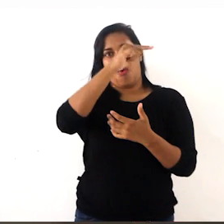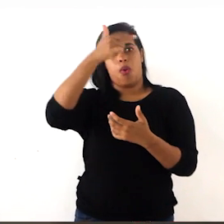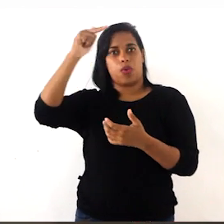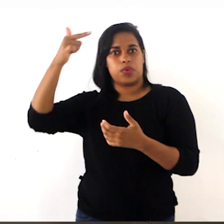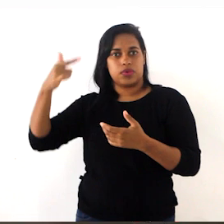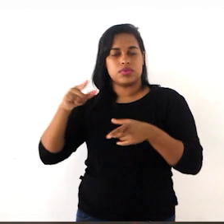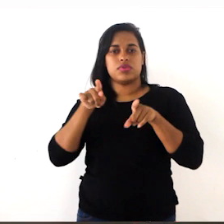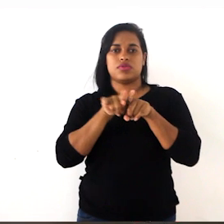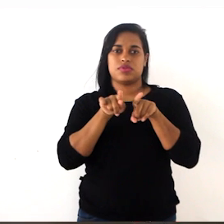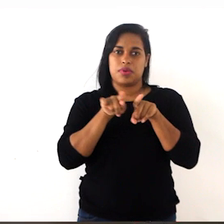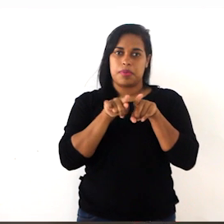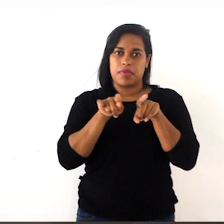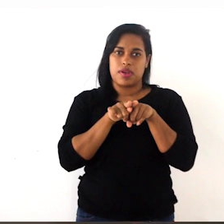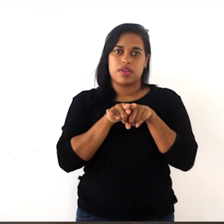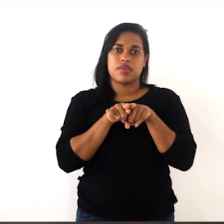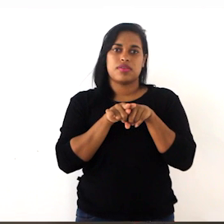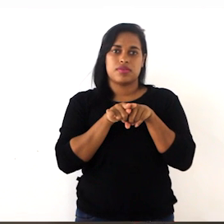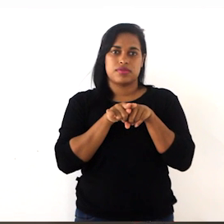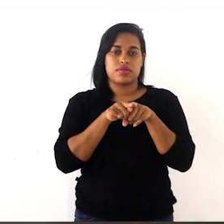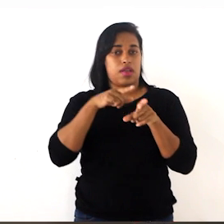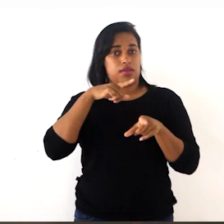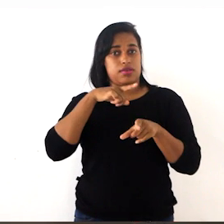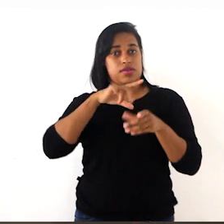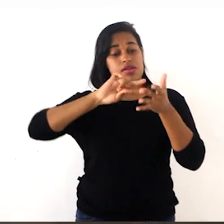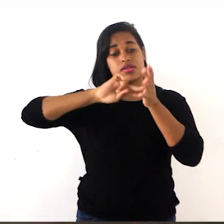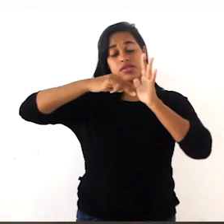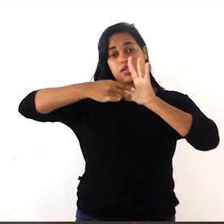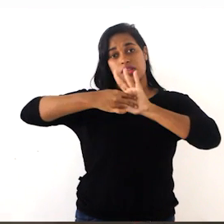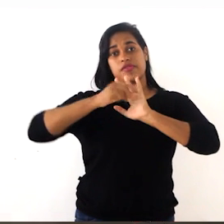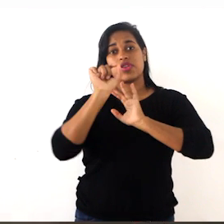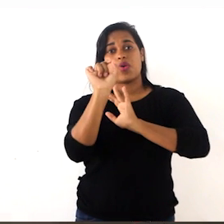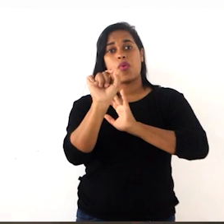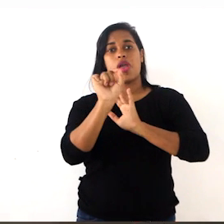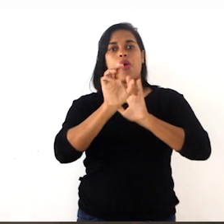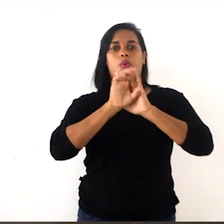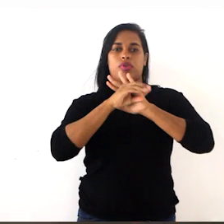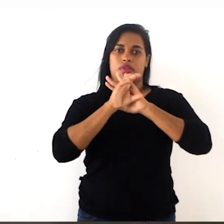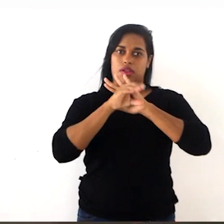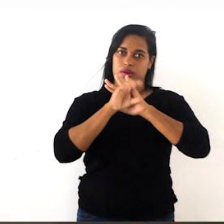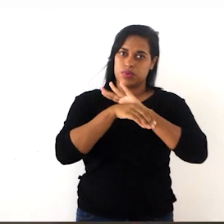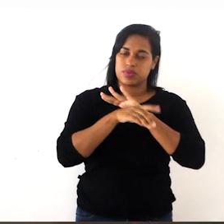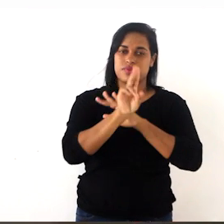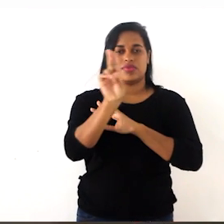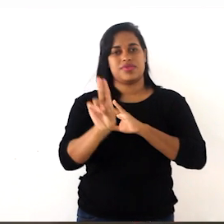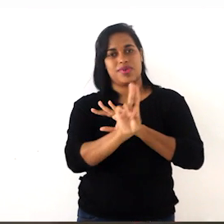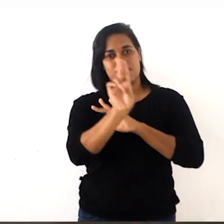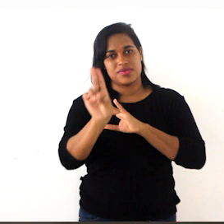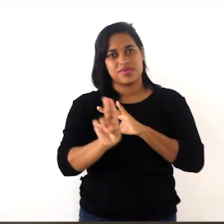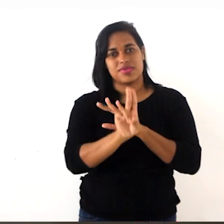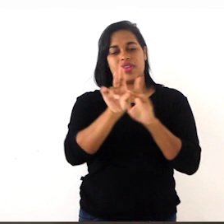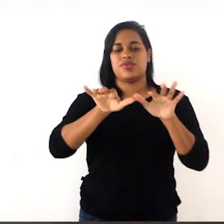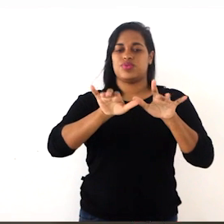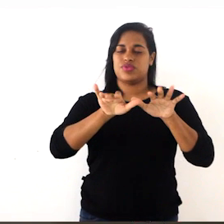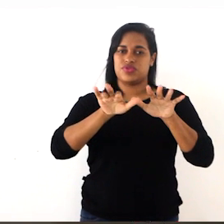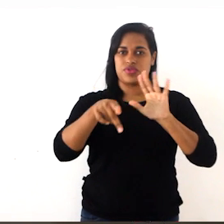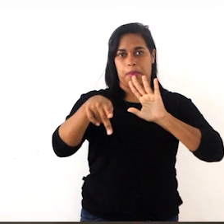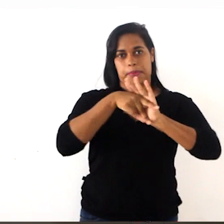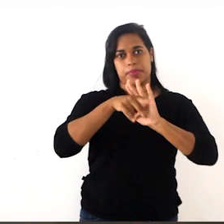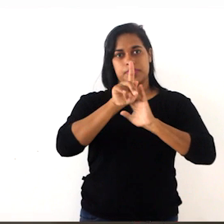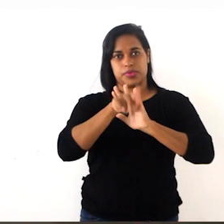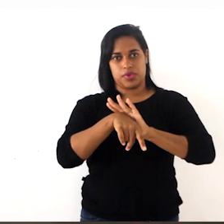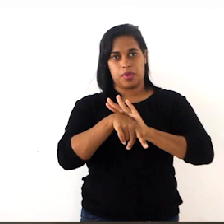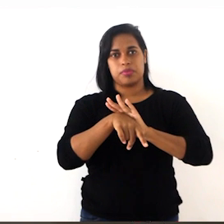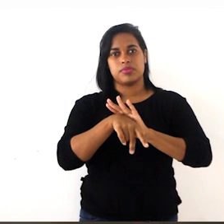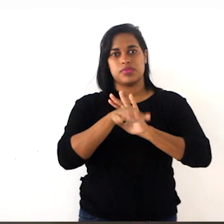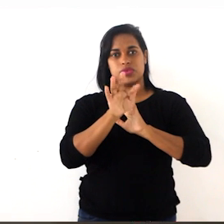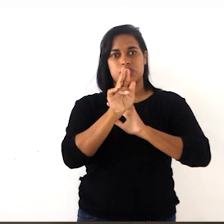casa, qualquer coisa que tenha a ver com o conteúdo que você está utilizando, que você está digitando, o conteúdo da